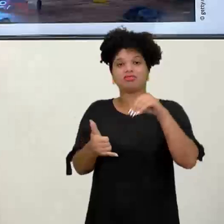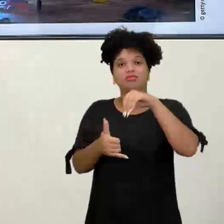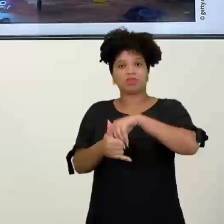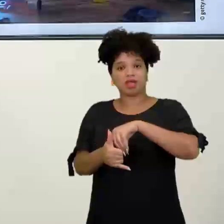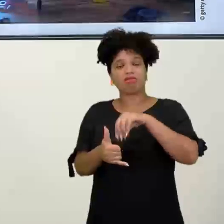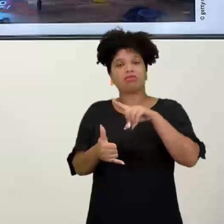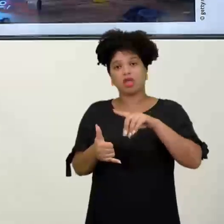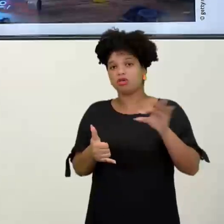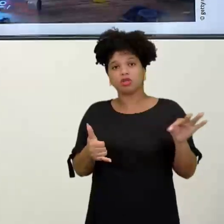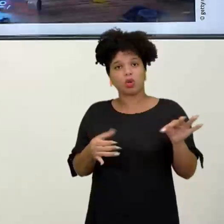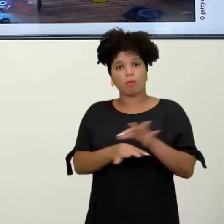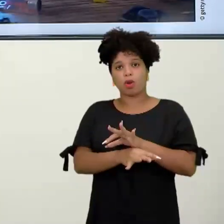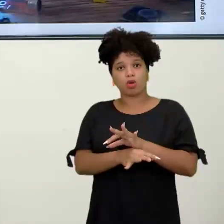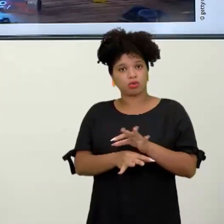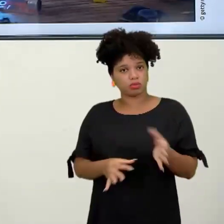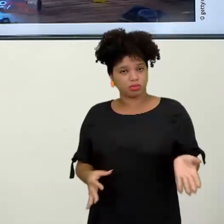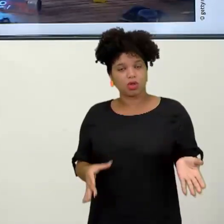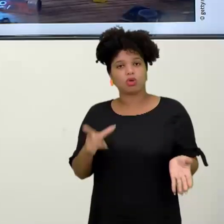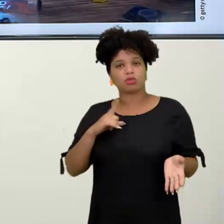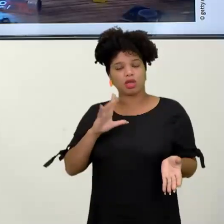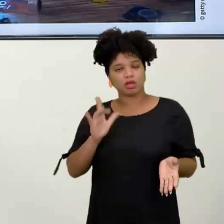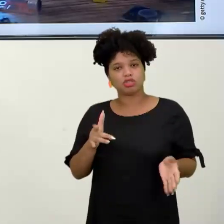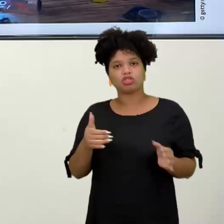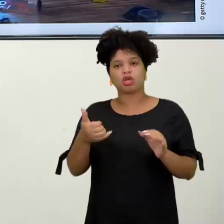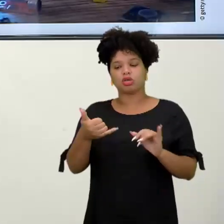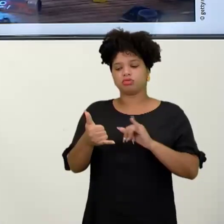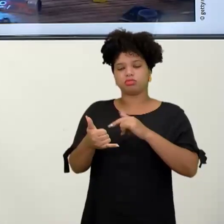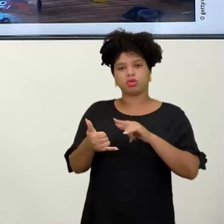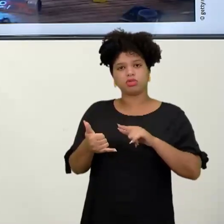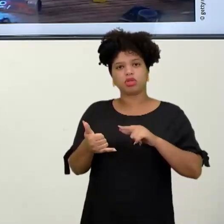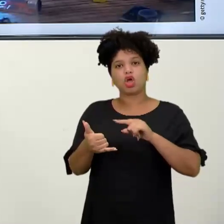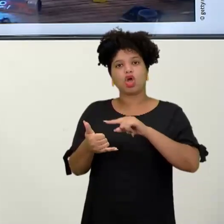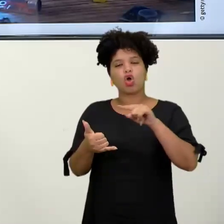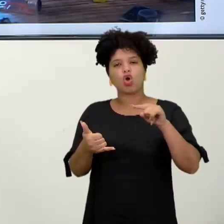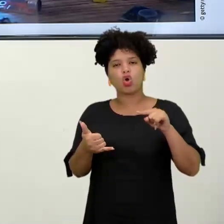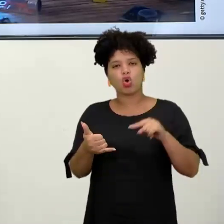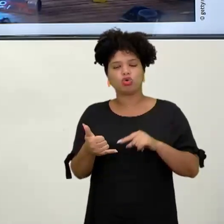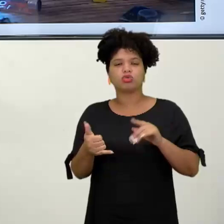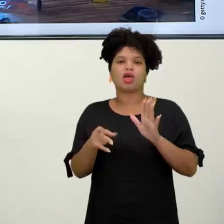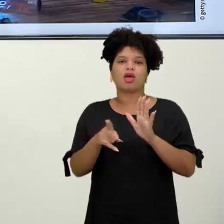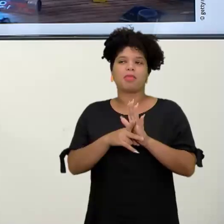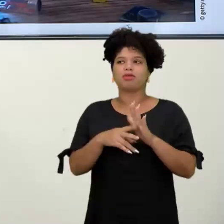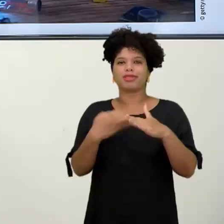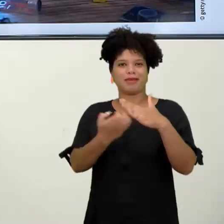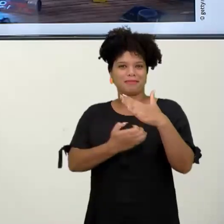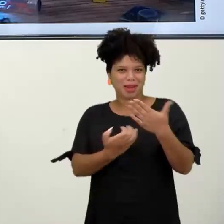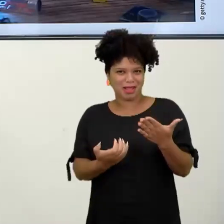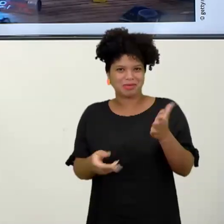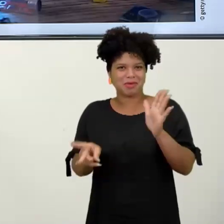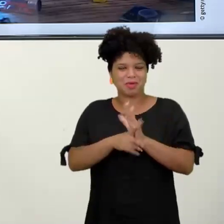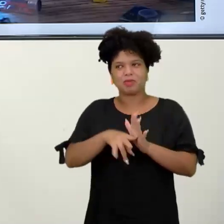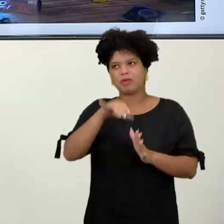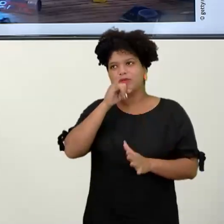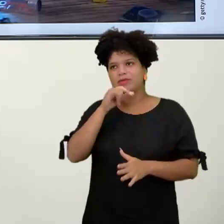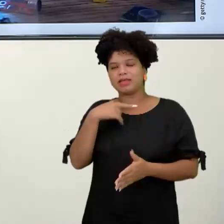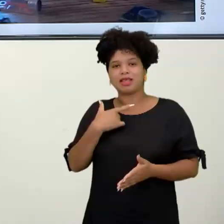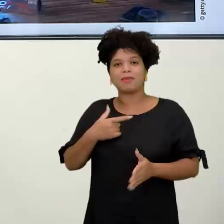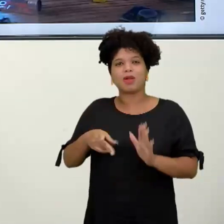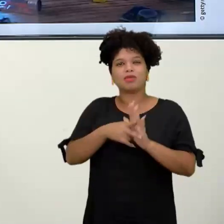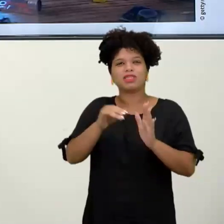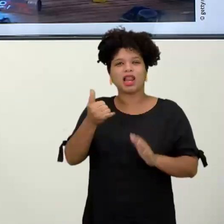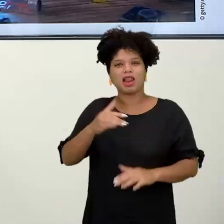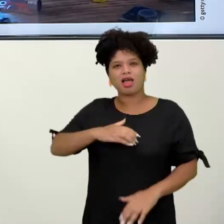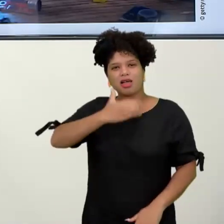vem pronto. Ele já vem programado dentro da programação daquela empresa. Então, se você tem um iPhone, vai vir